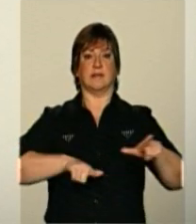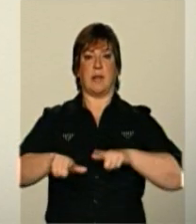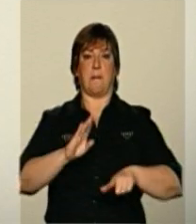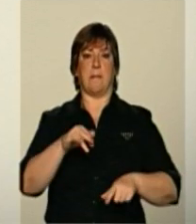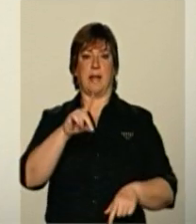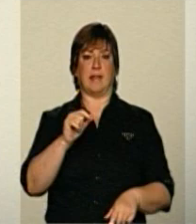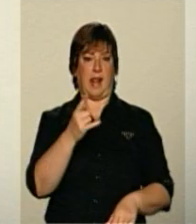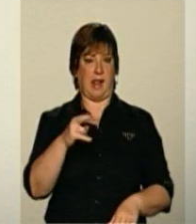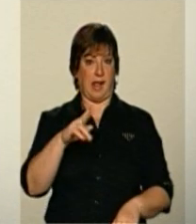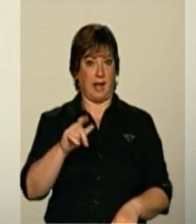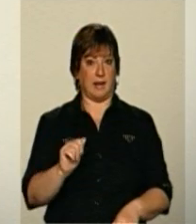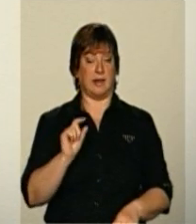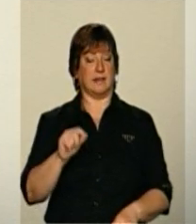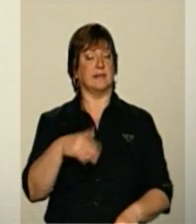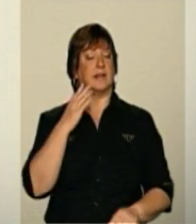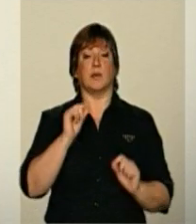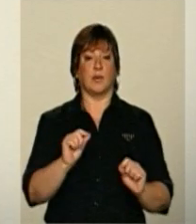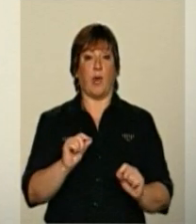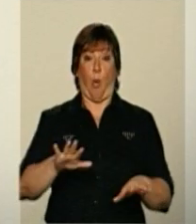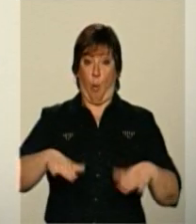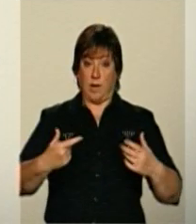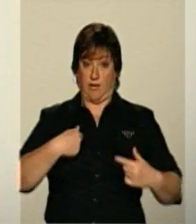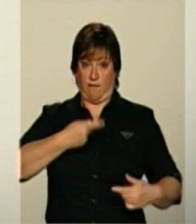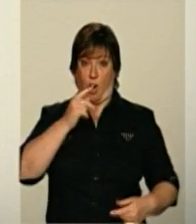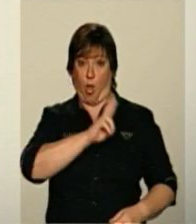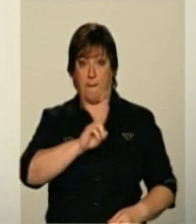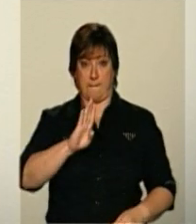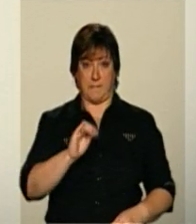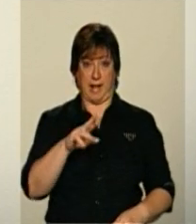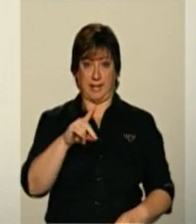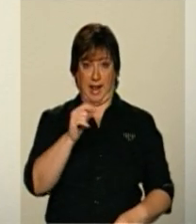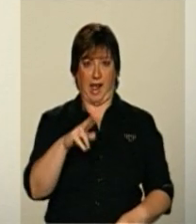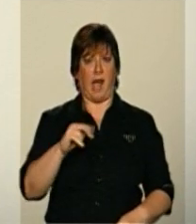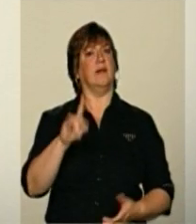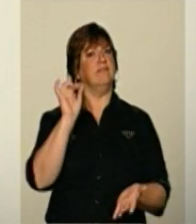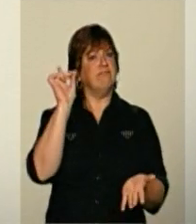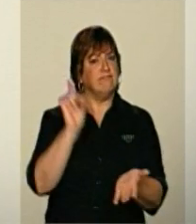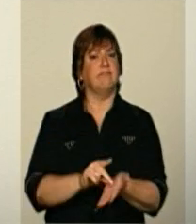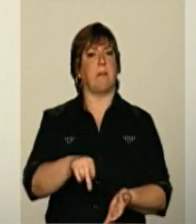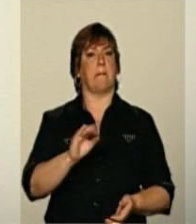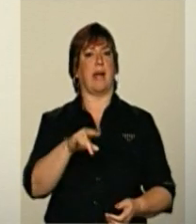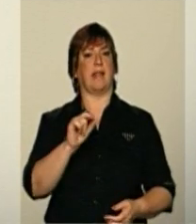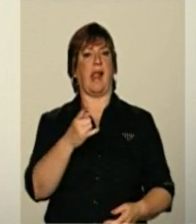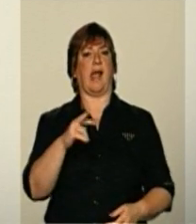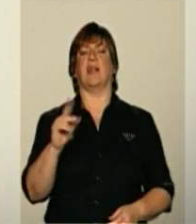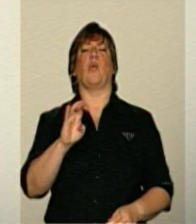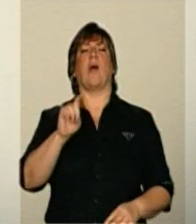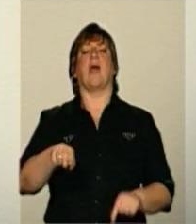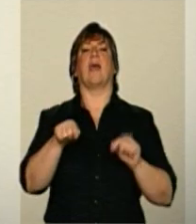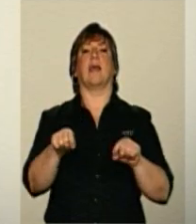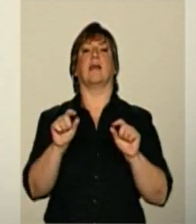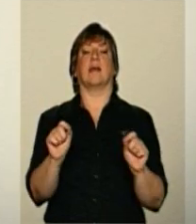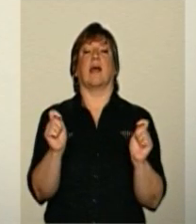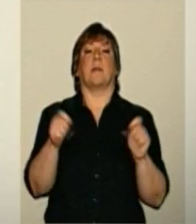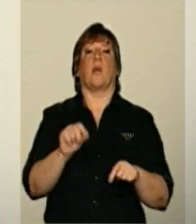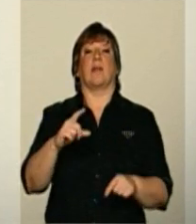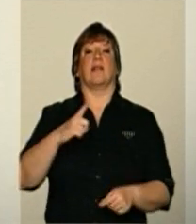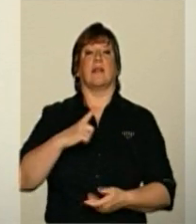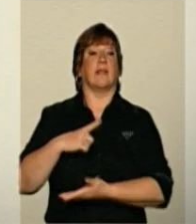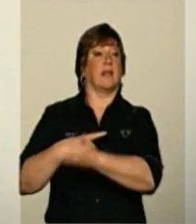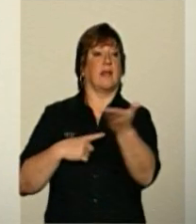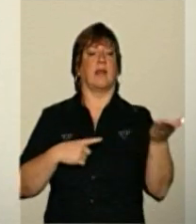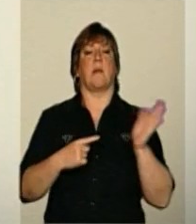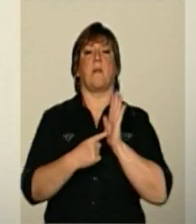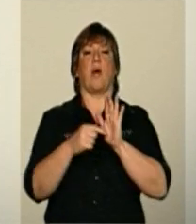banda larga e sabe Luciano quando eu falo banda larga é banda larga não é essa capacidade que estão